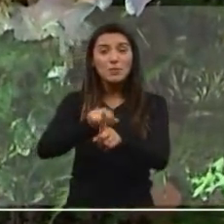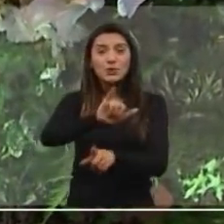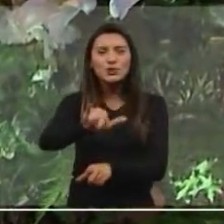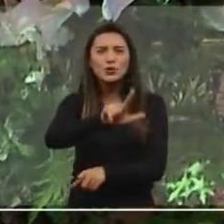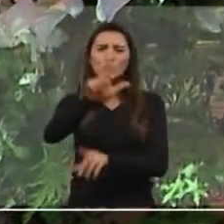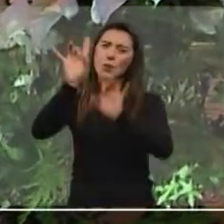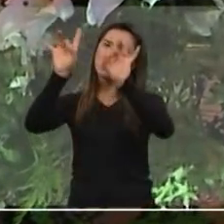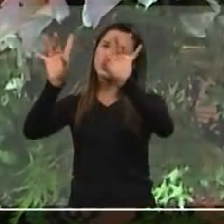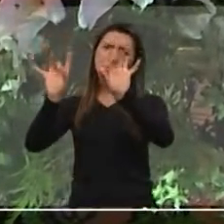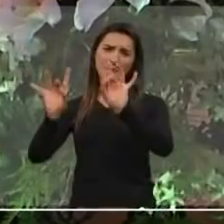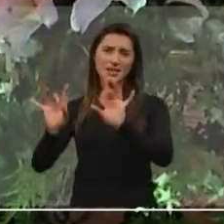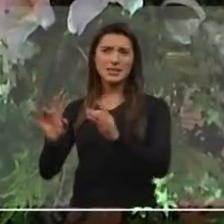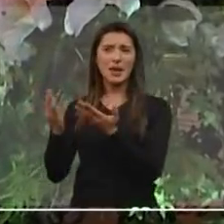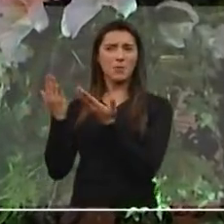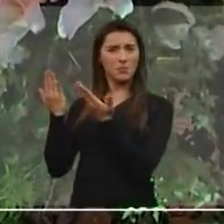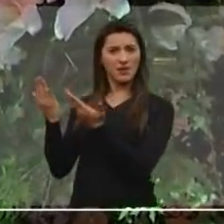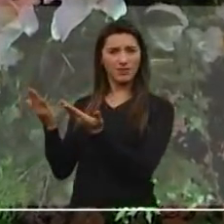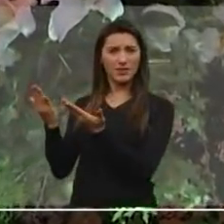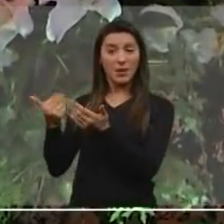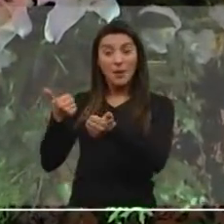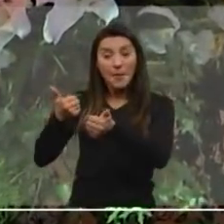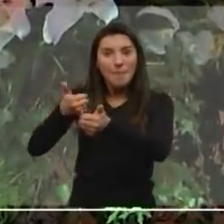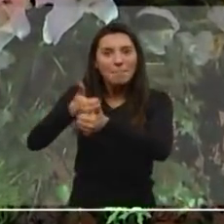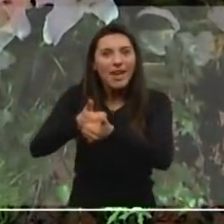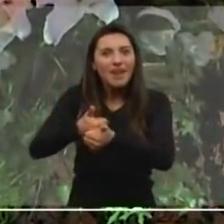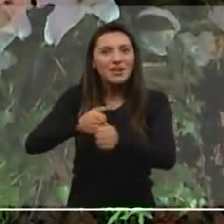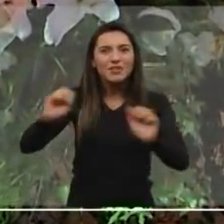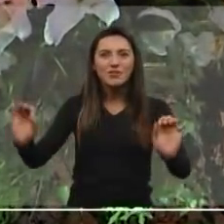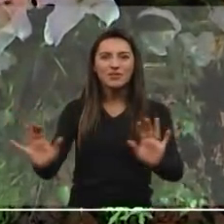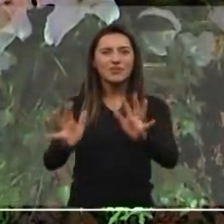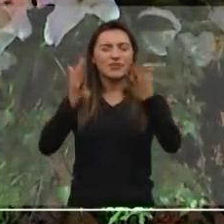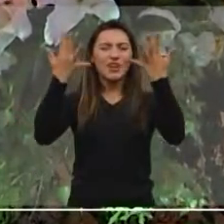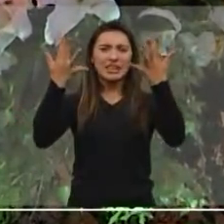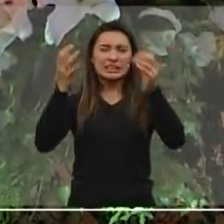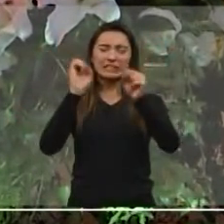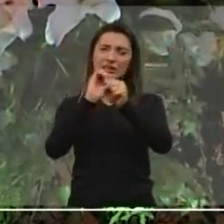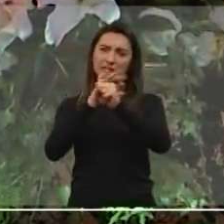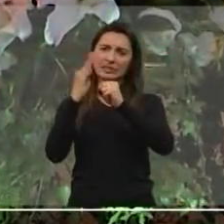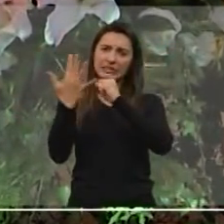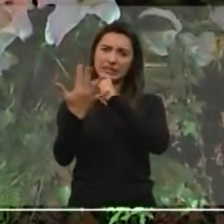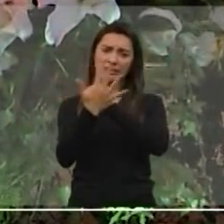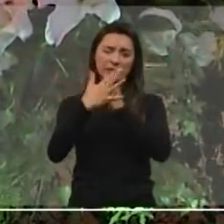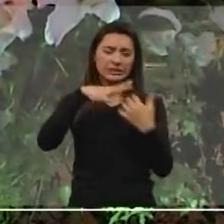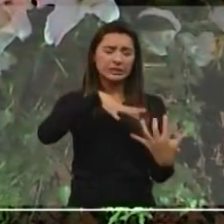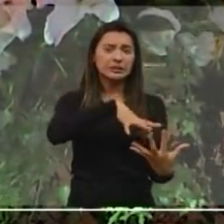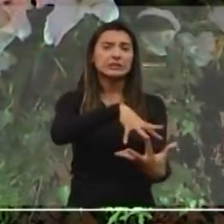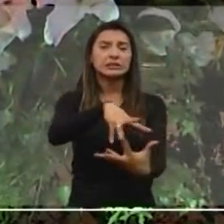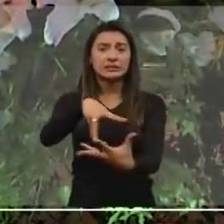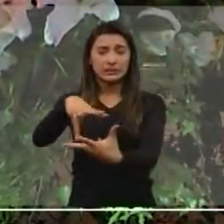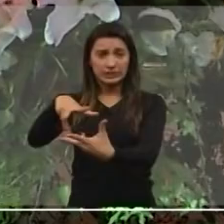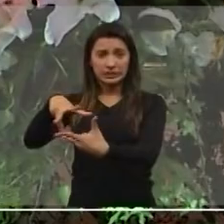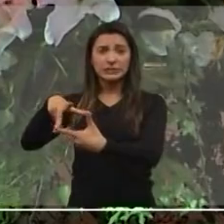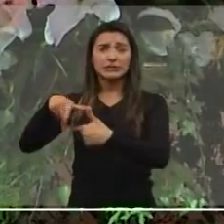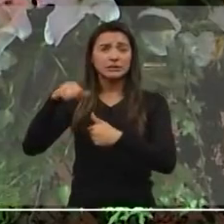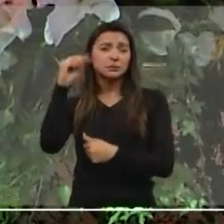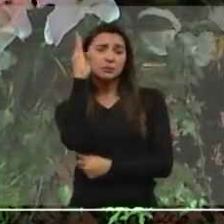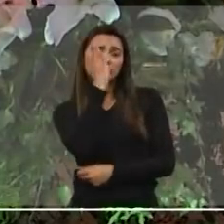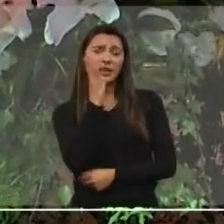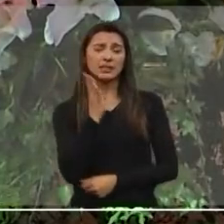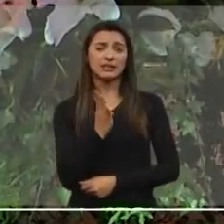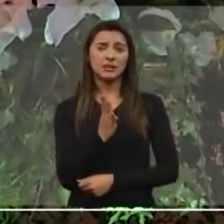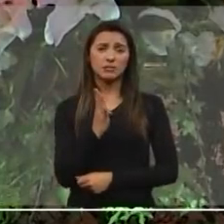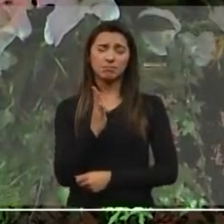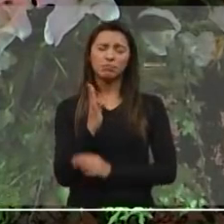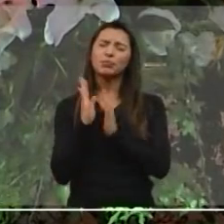indicado então preste da sua festa pela essa pandemia que passa o mundo que passa o brasil